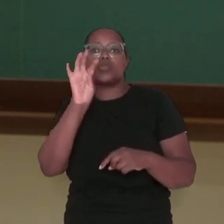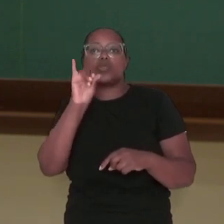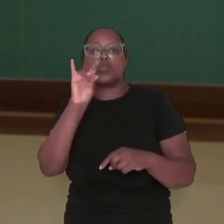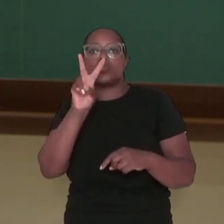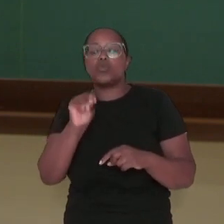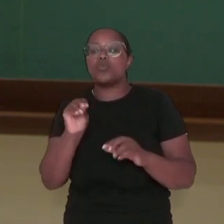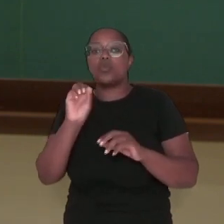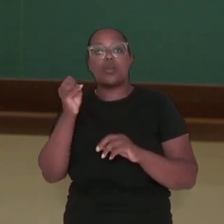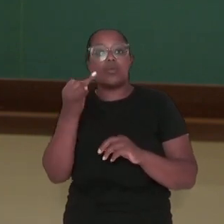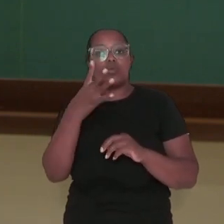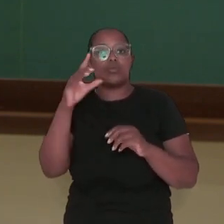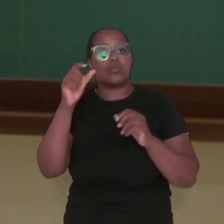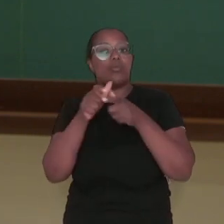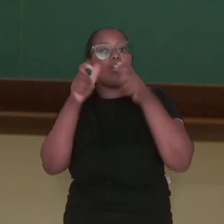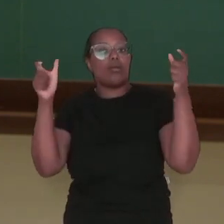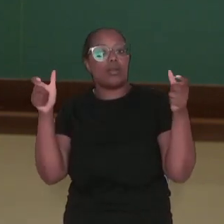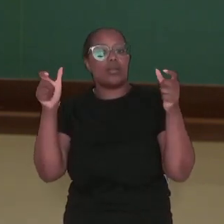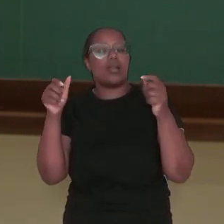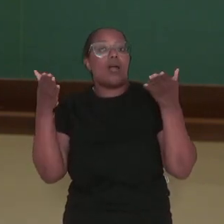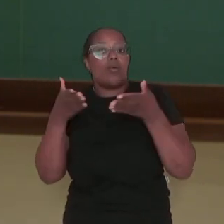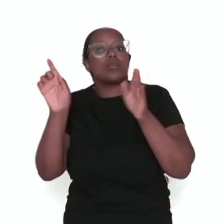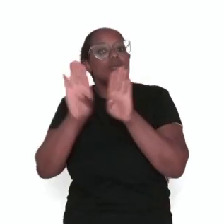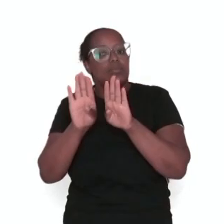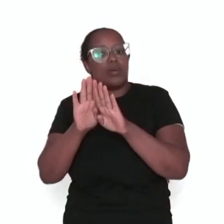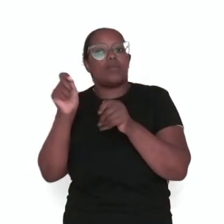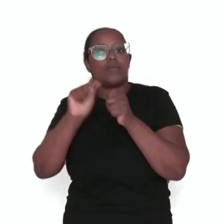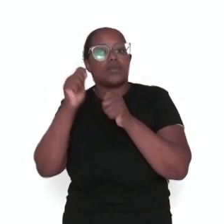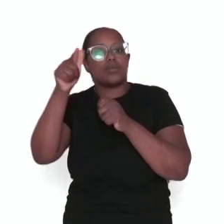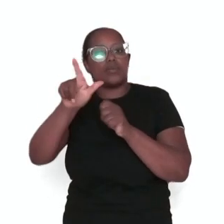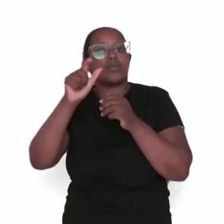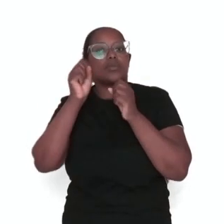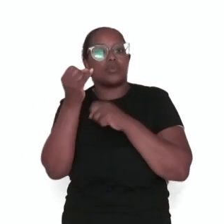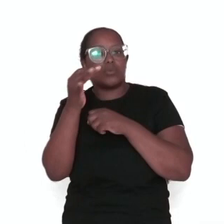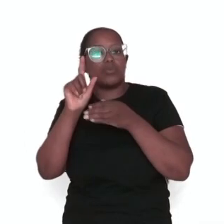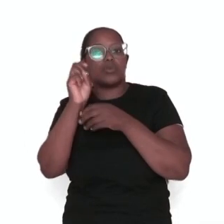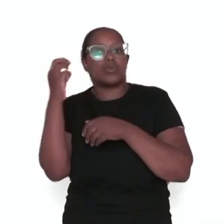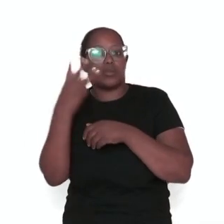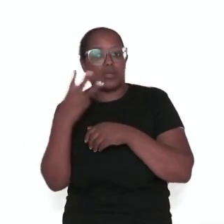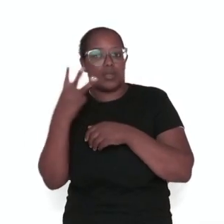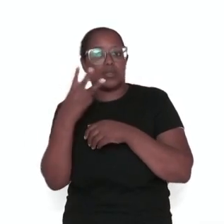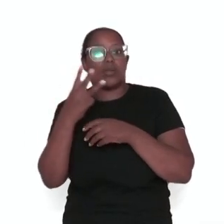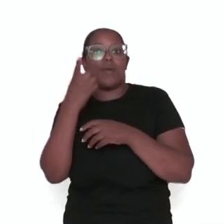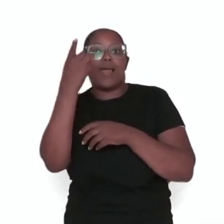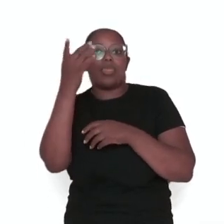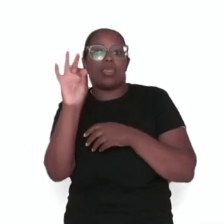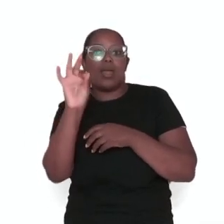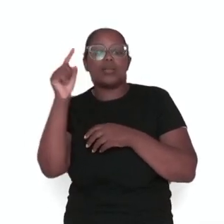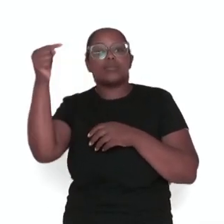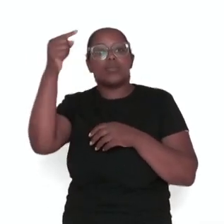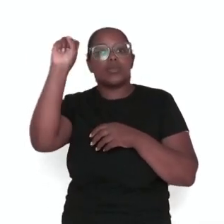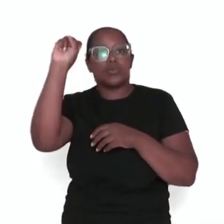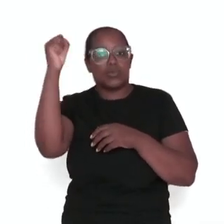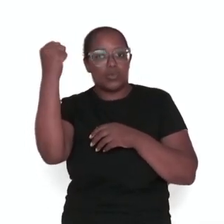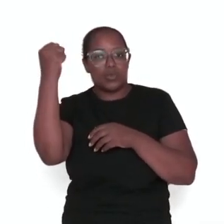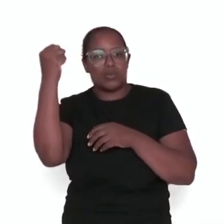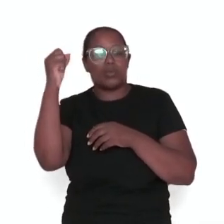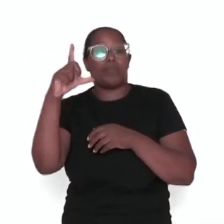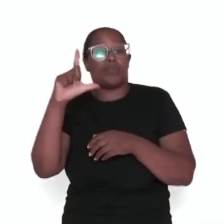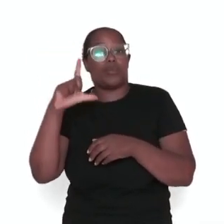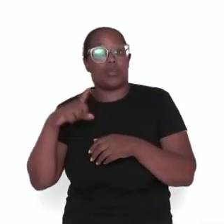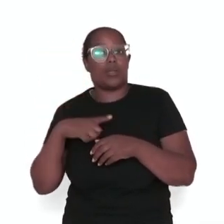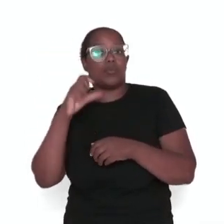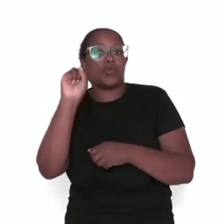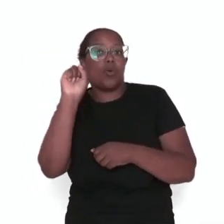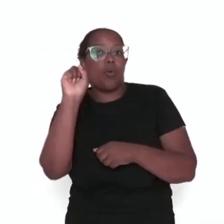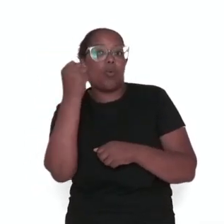Então, repeti o número 3 e escrevi 10 elevado a 8. Significa o quê, pessoal? Que temos 8